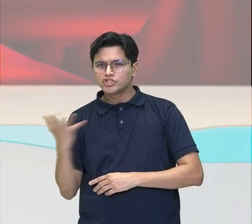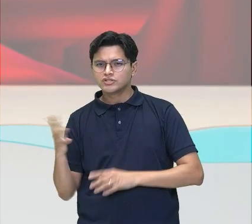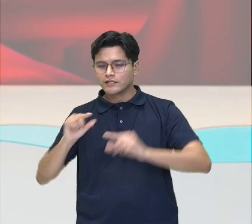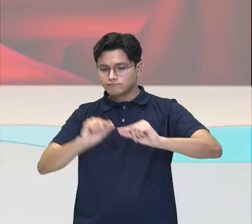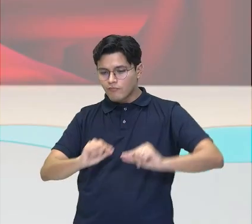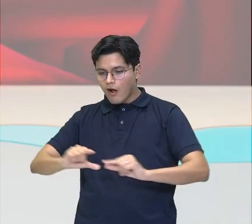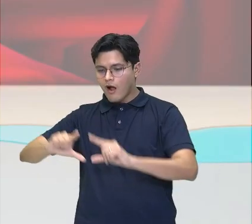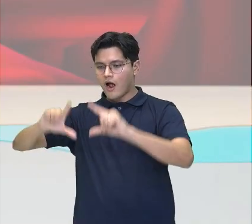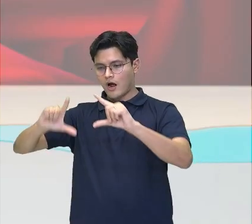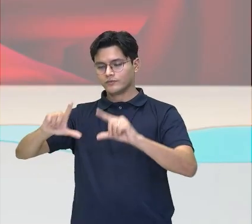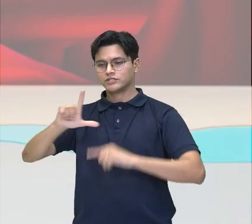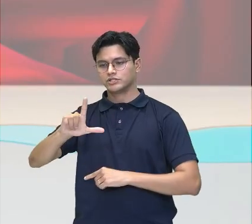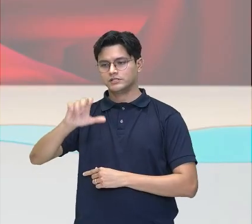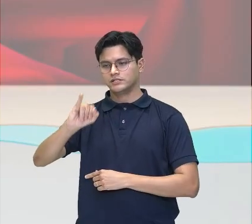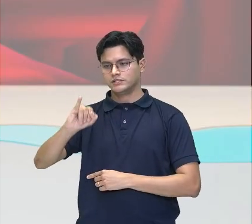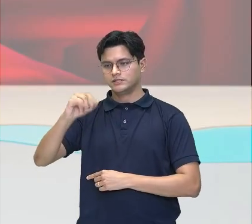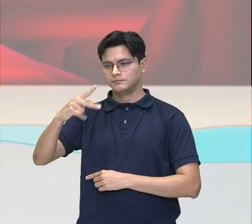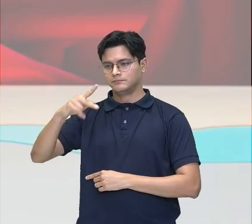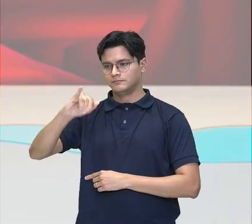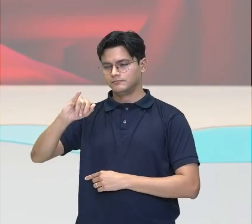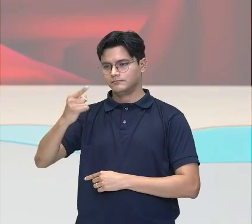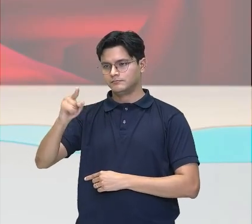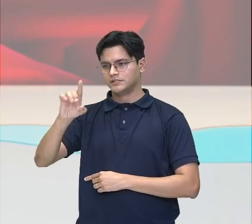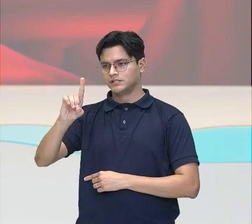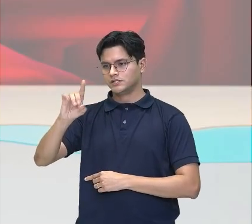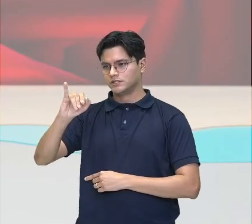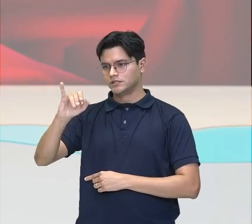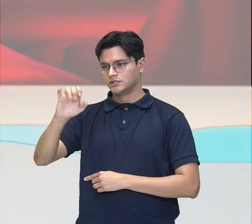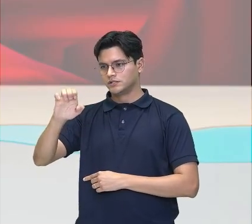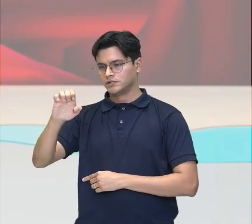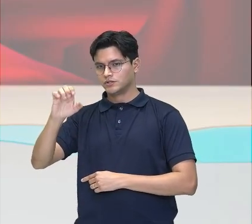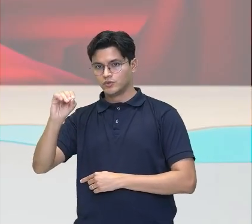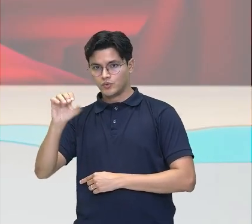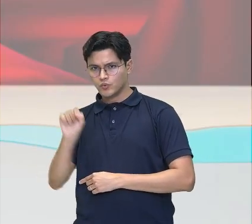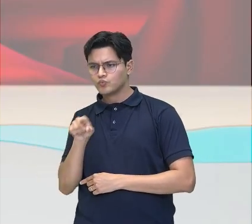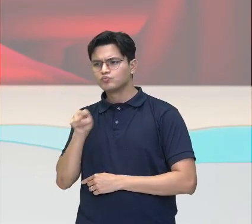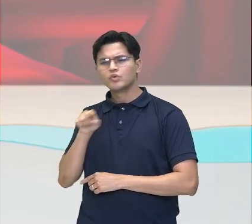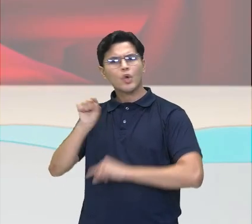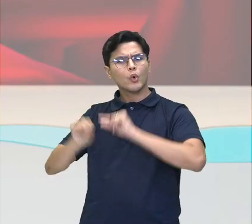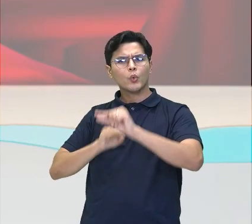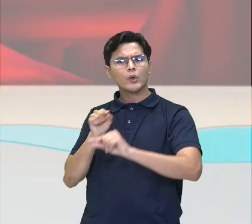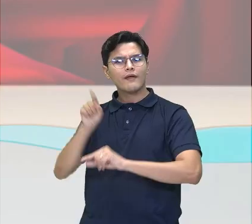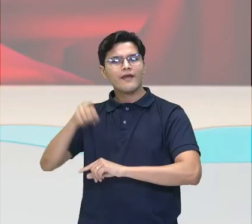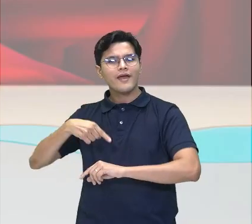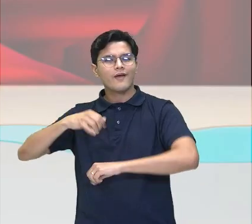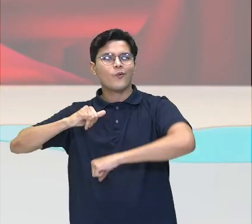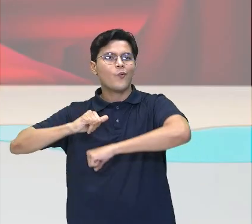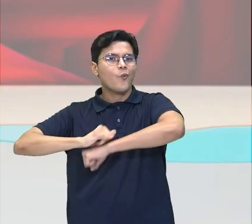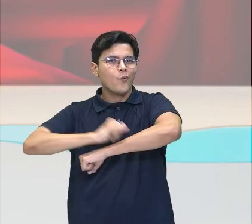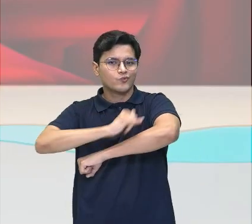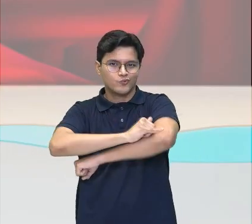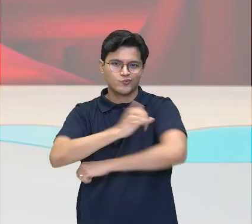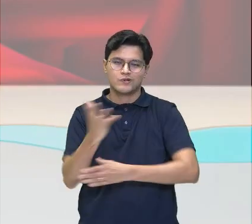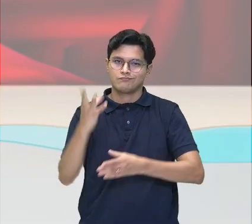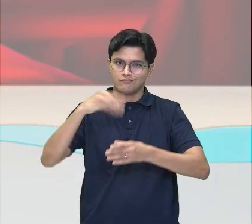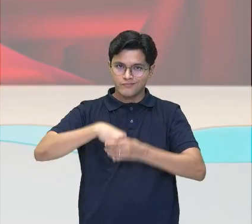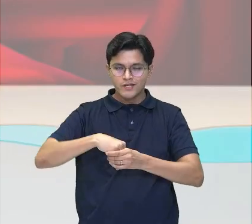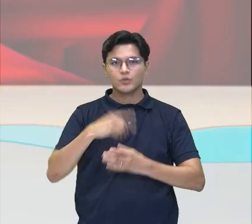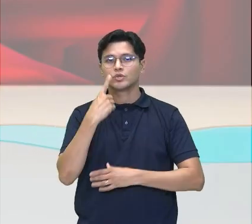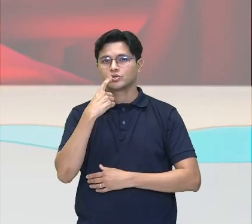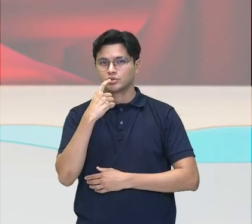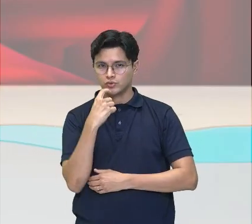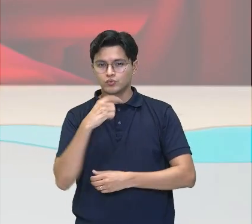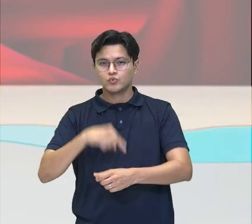que é lipídios, professor? São gorduras, né? E aí a presença desses lipídios no sangue. Quando esses níveis